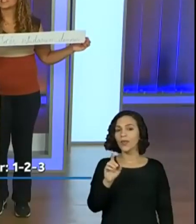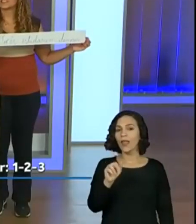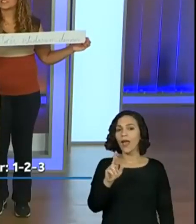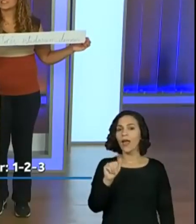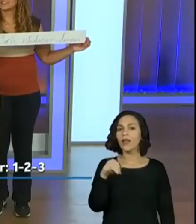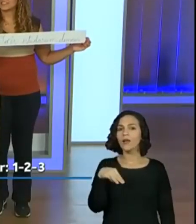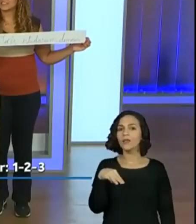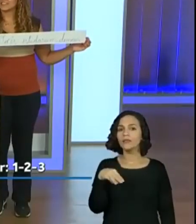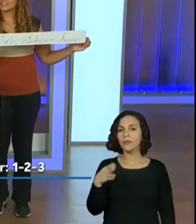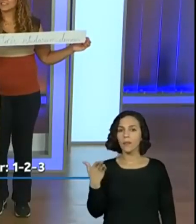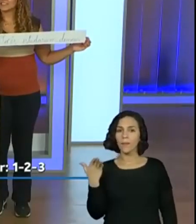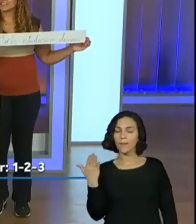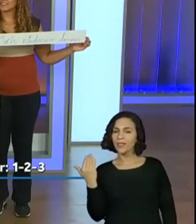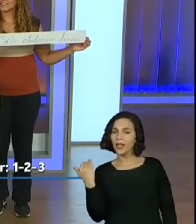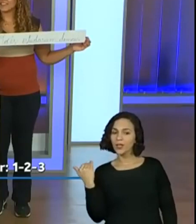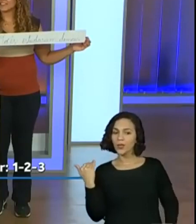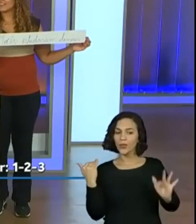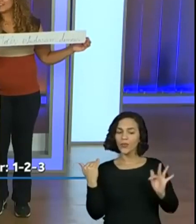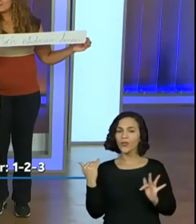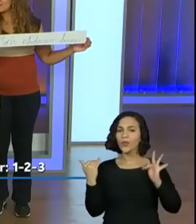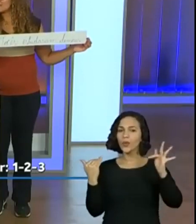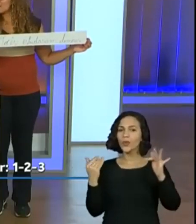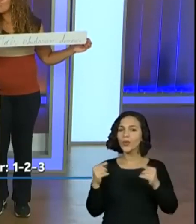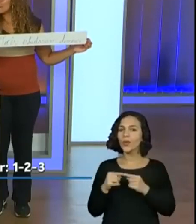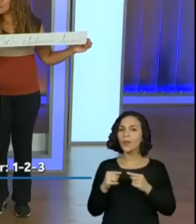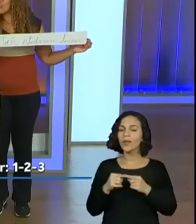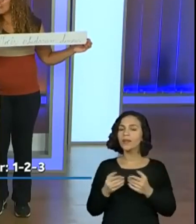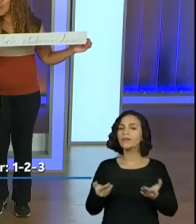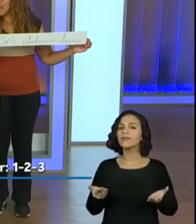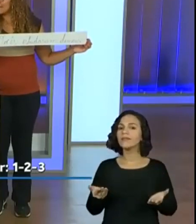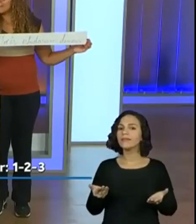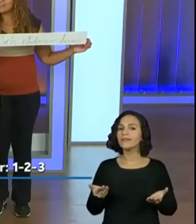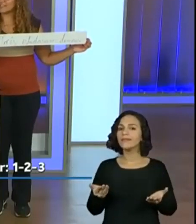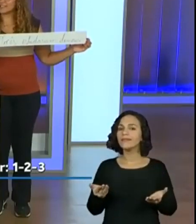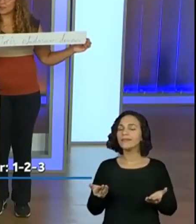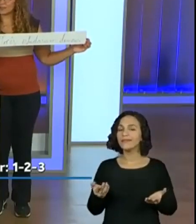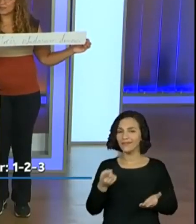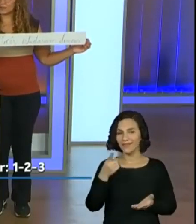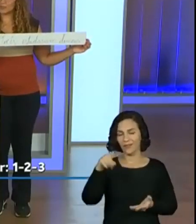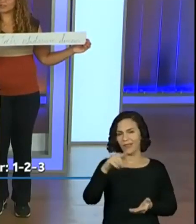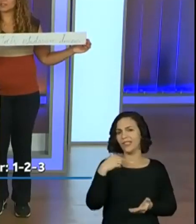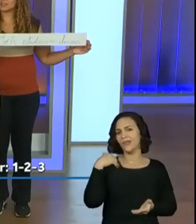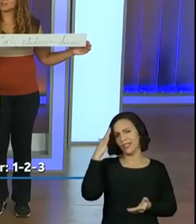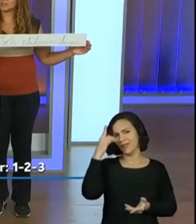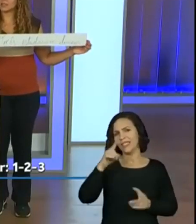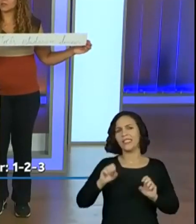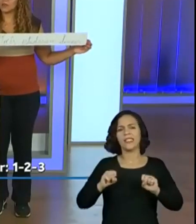acertando tudo. Muito bem, Yasmin. Nessas aulas não presenciais,